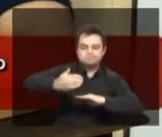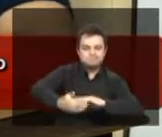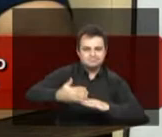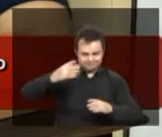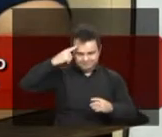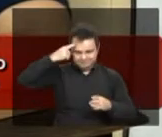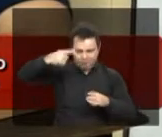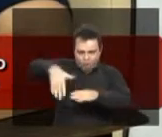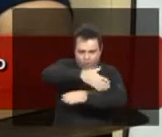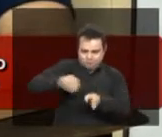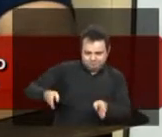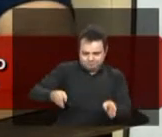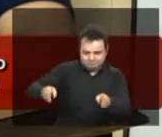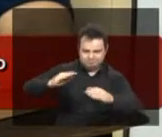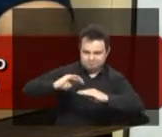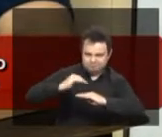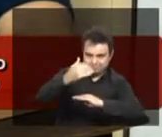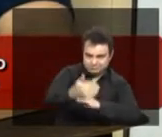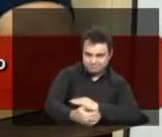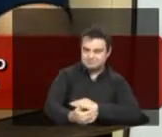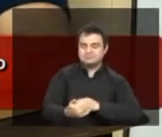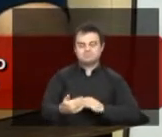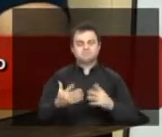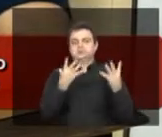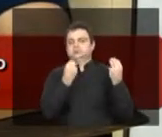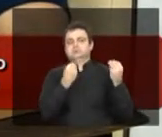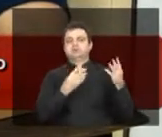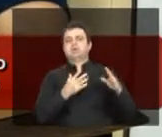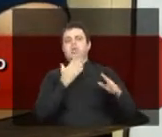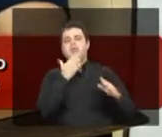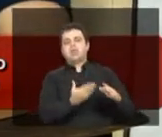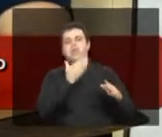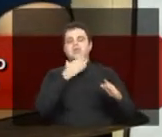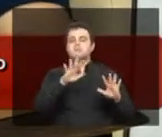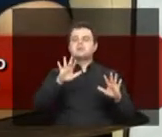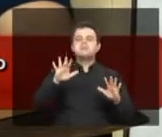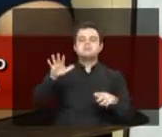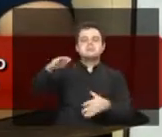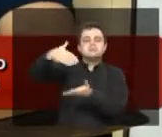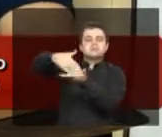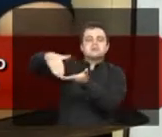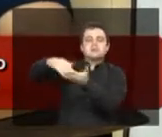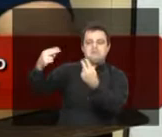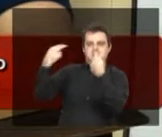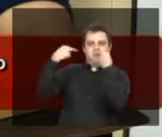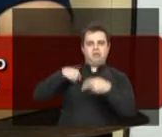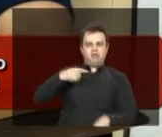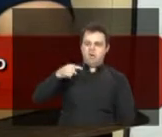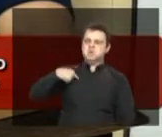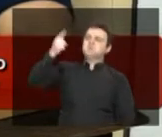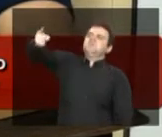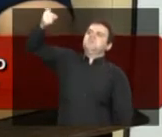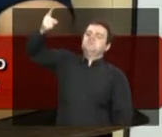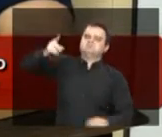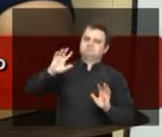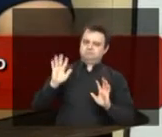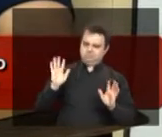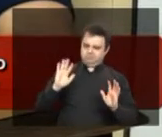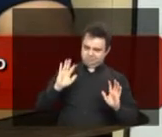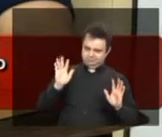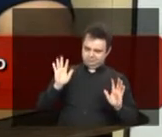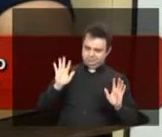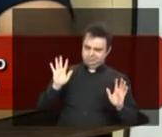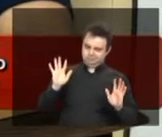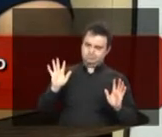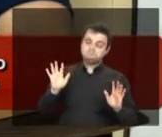às vezes, agora quero até suavizar aí para a secretaria, para não dar a impressão que eu sou carrasco e só aponto o dedo na cara. O